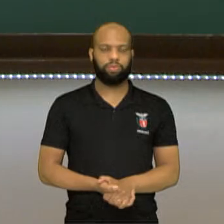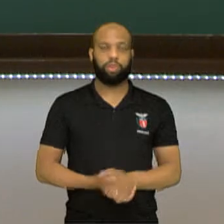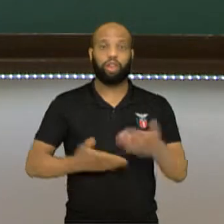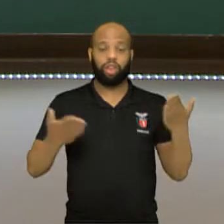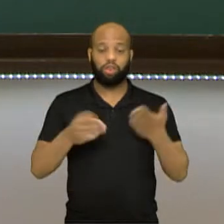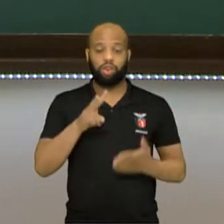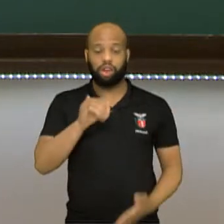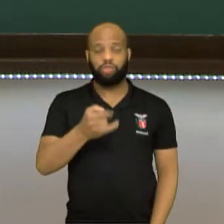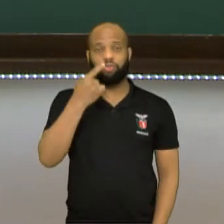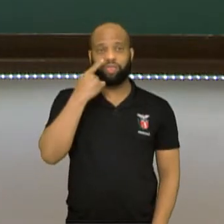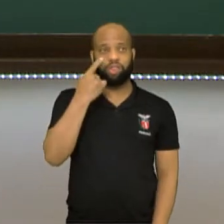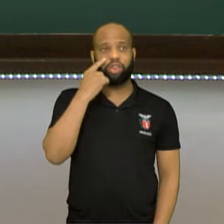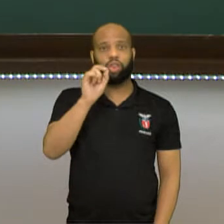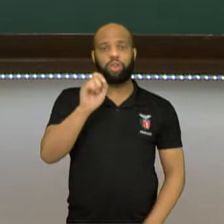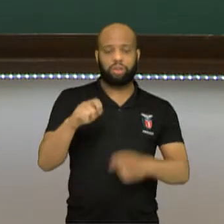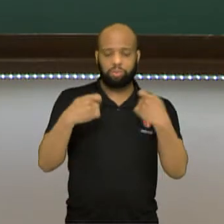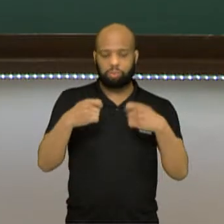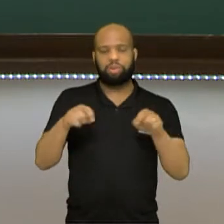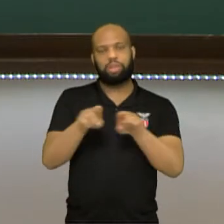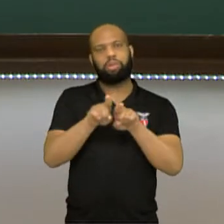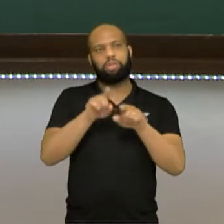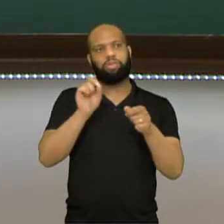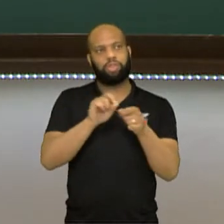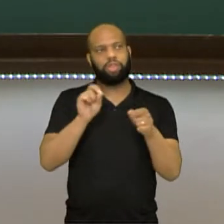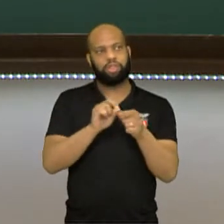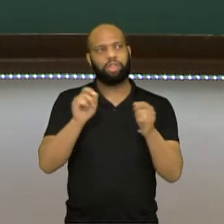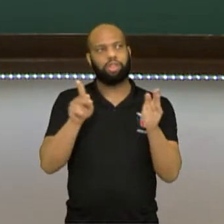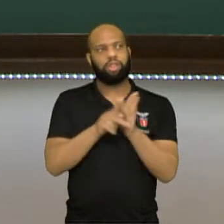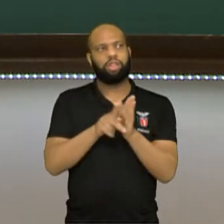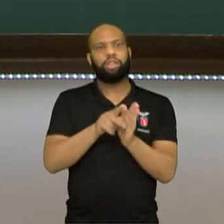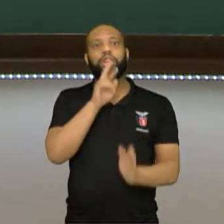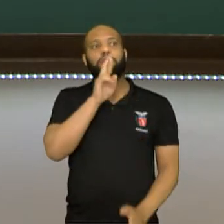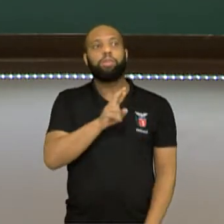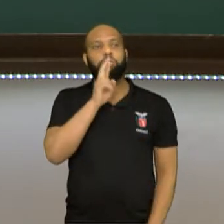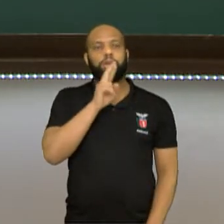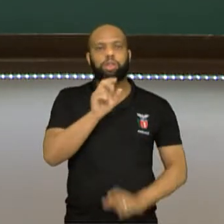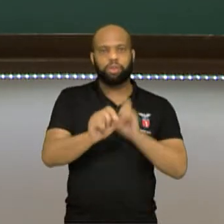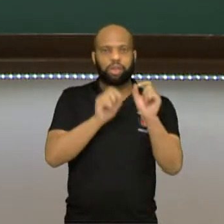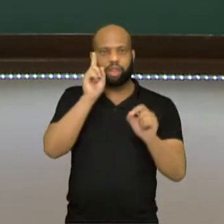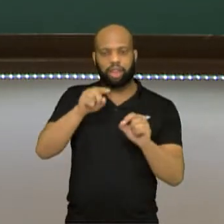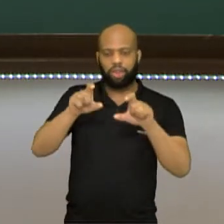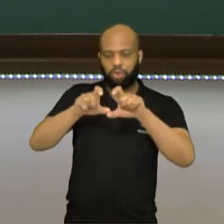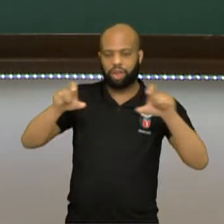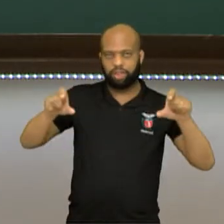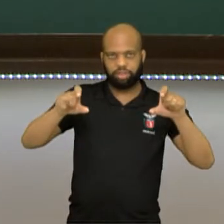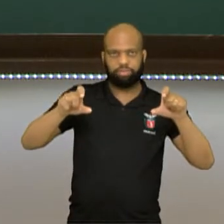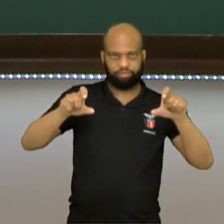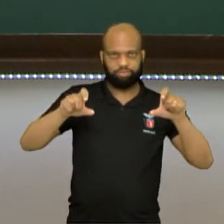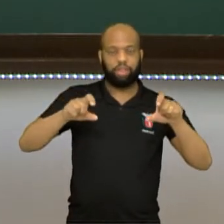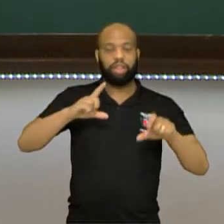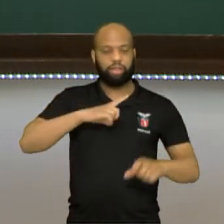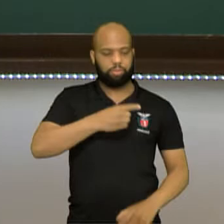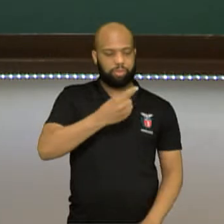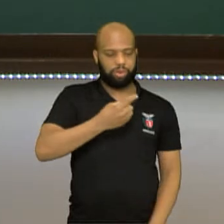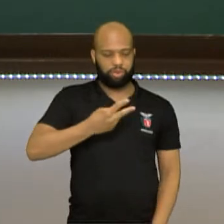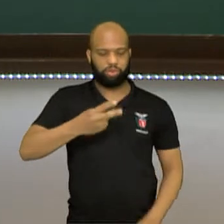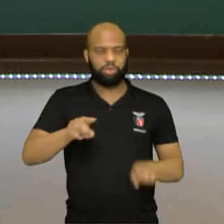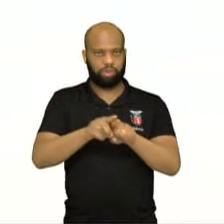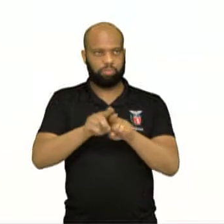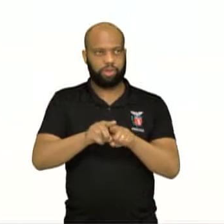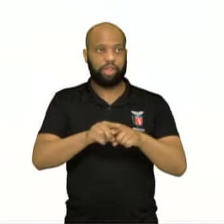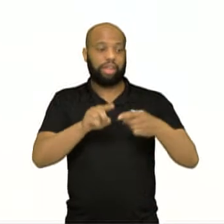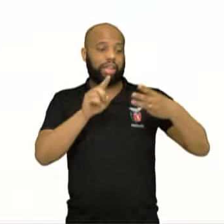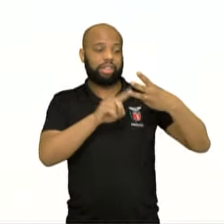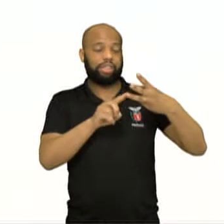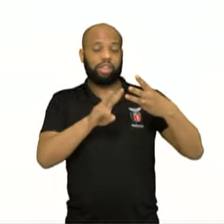vamos ver o que mais precisa ser feito na resolução de uma equação, além do primeiro e do segundo passo. Terceiro, identificar